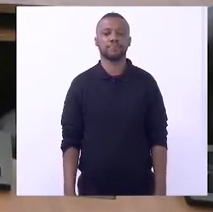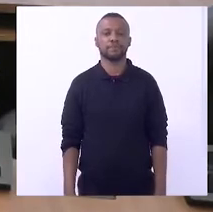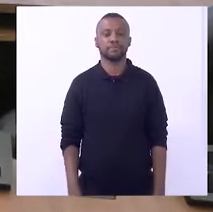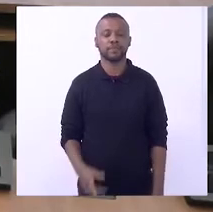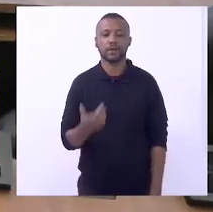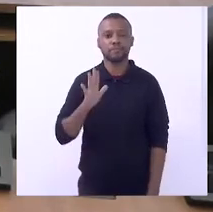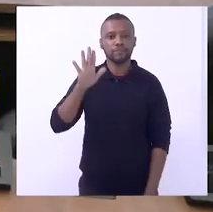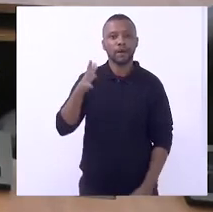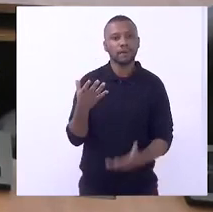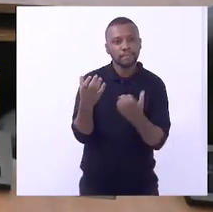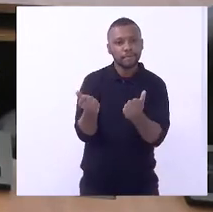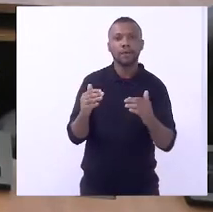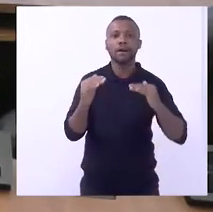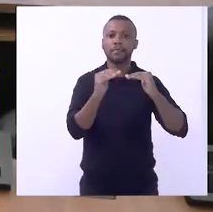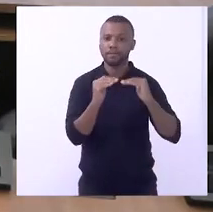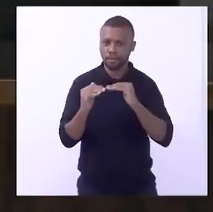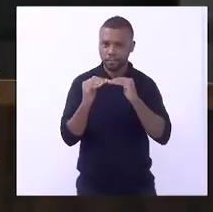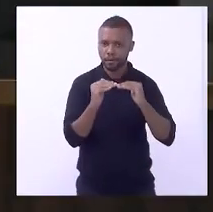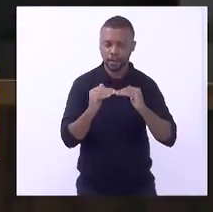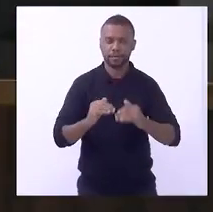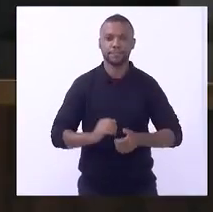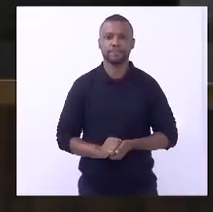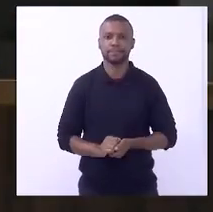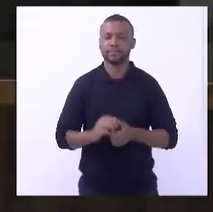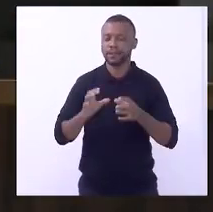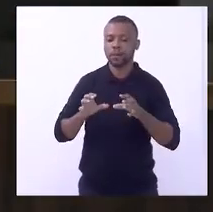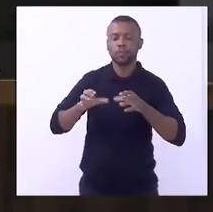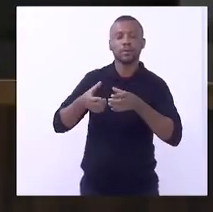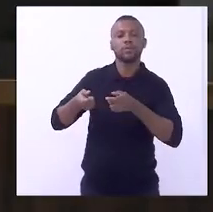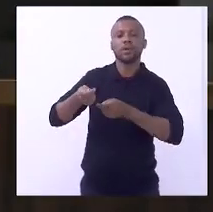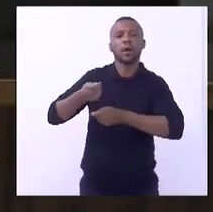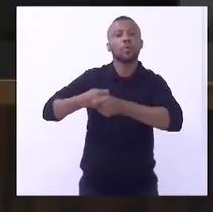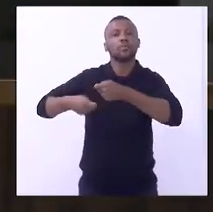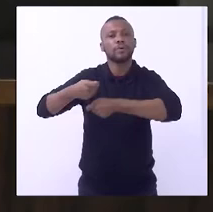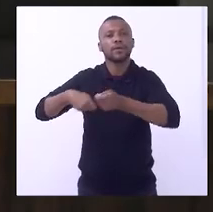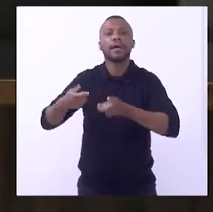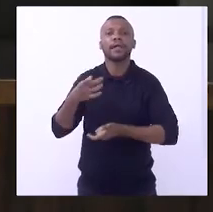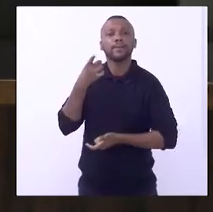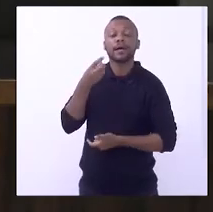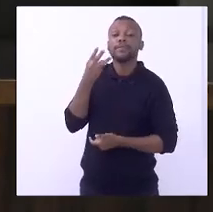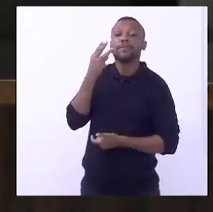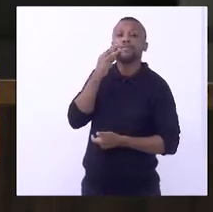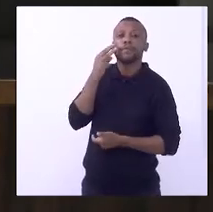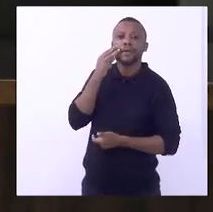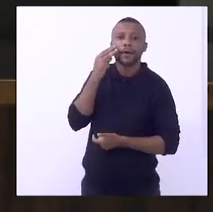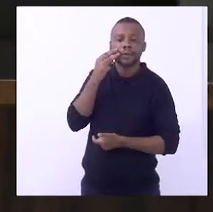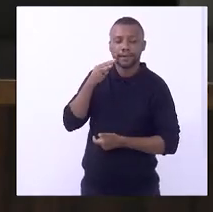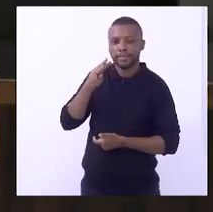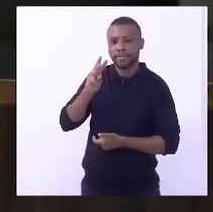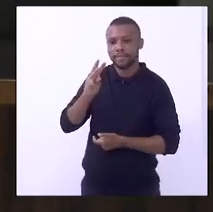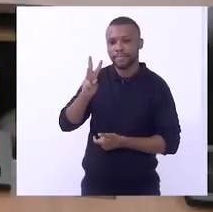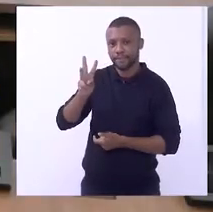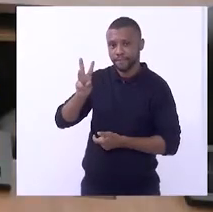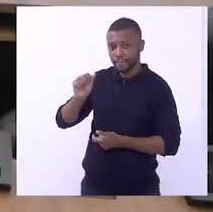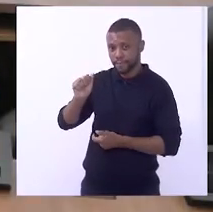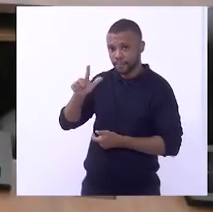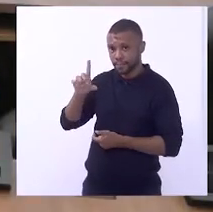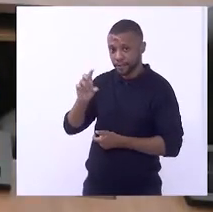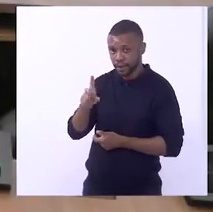Favorável. Minuto só, Marco. Pela Comissão de Economia, deputado Valdeir Carneiro. Oi, oi,